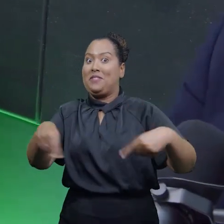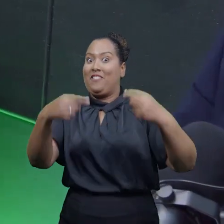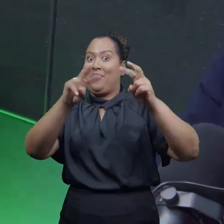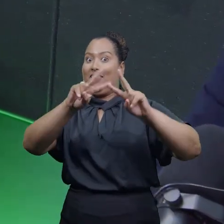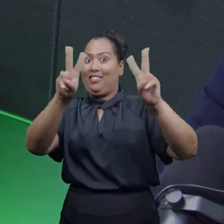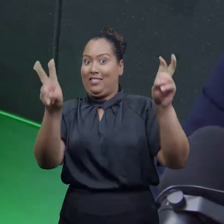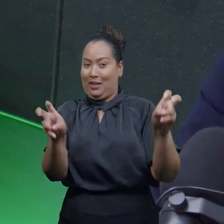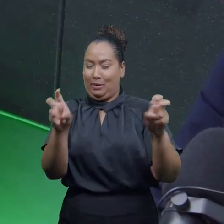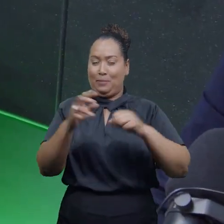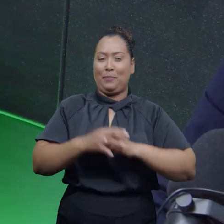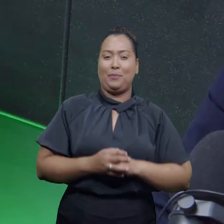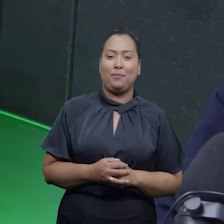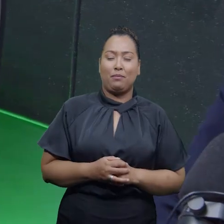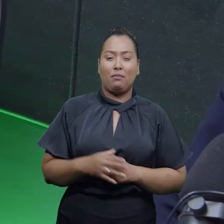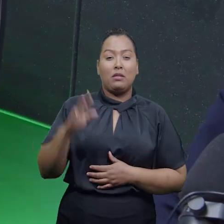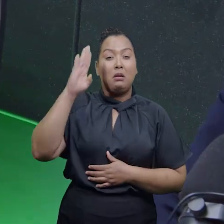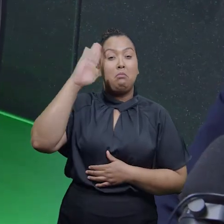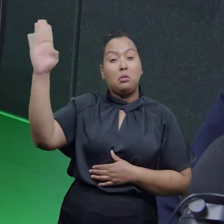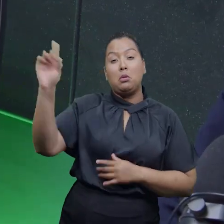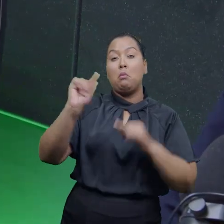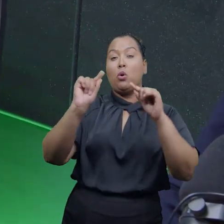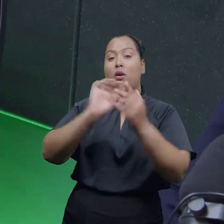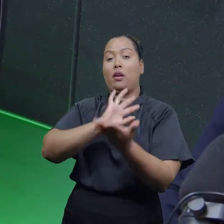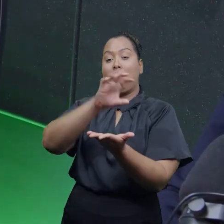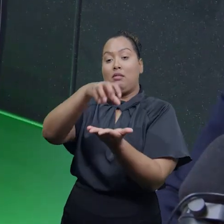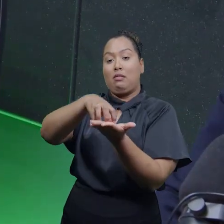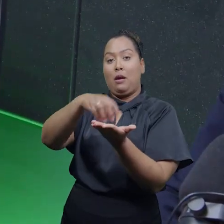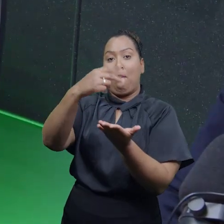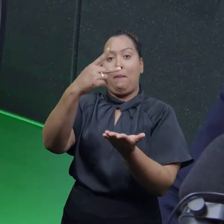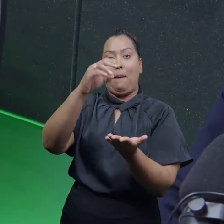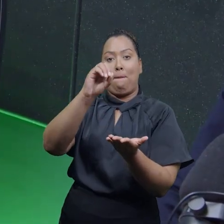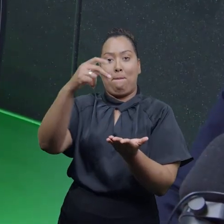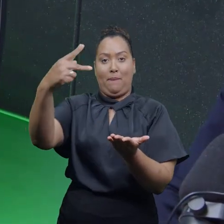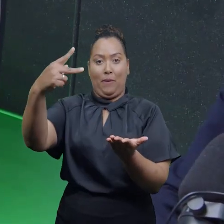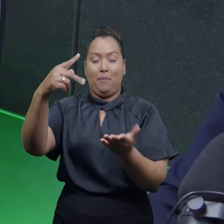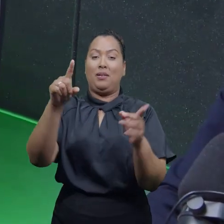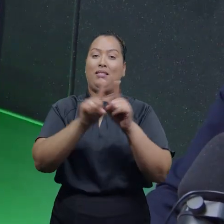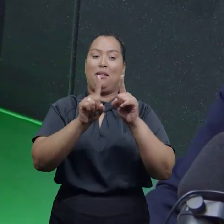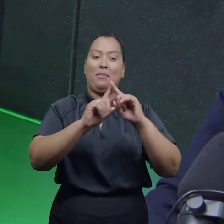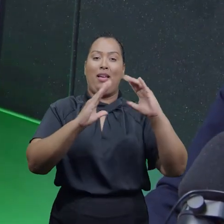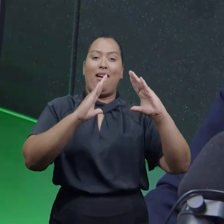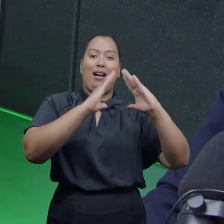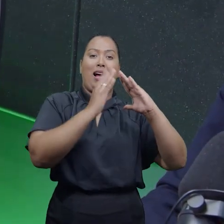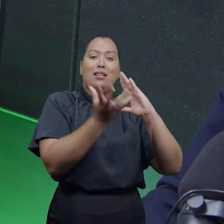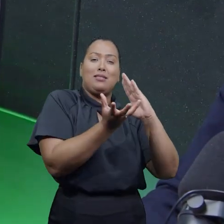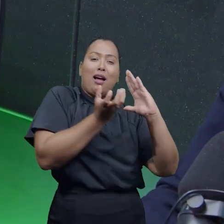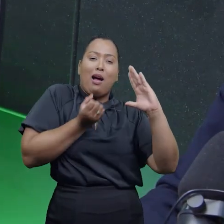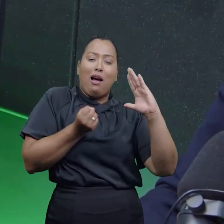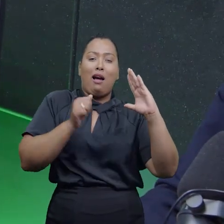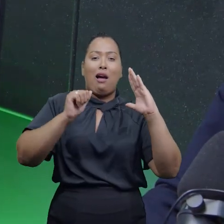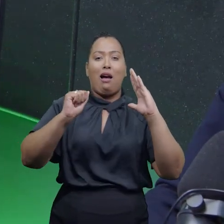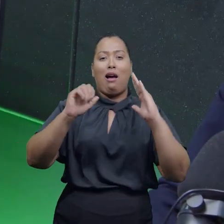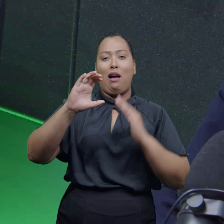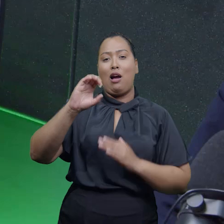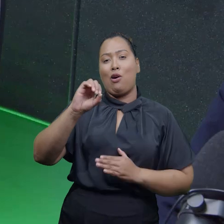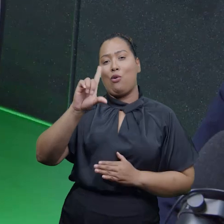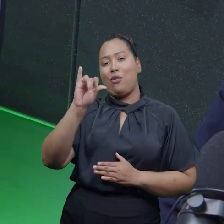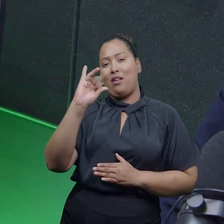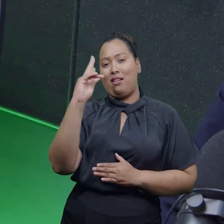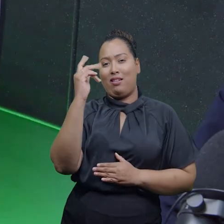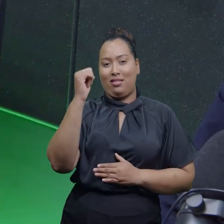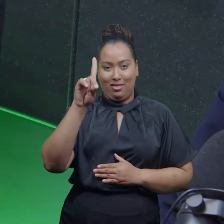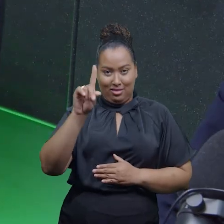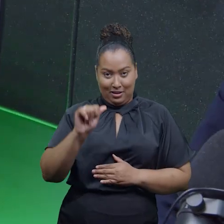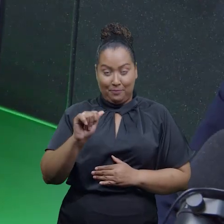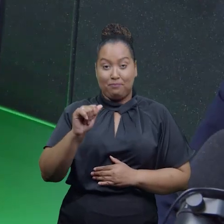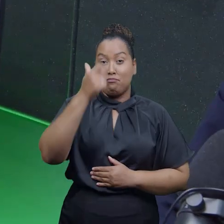problemática aqui e principalmente falando sobre o Centro Pop e a Casa de Acolhida, no caso aqui da nossa capital Goiânia.